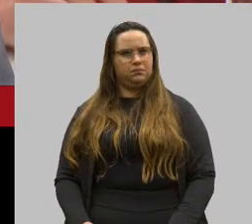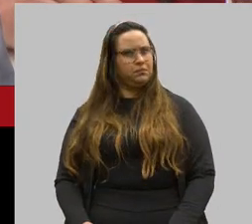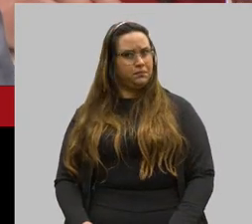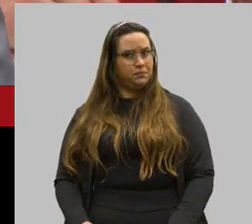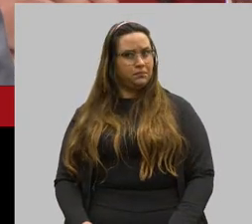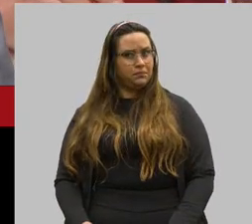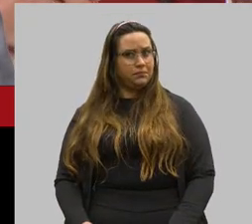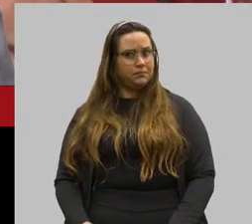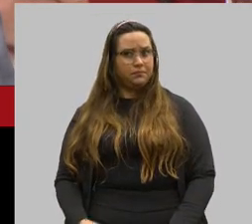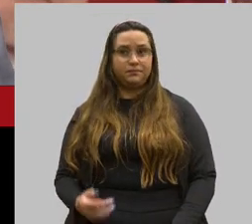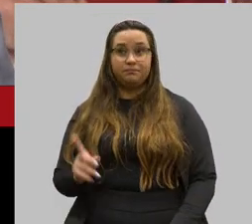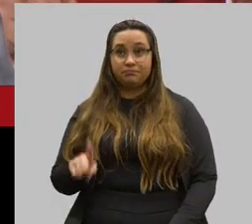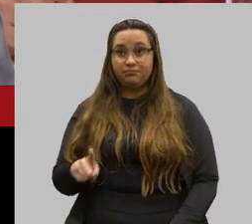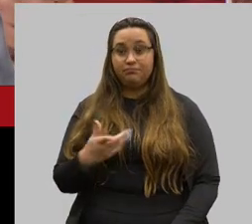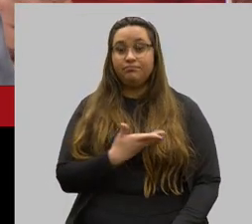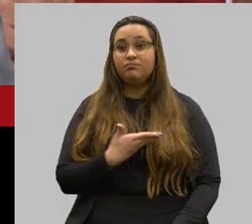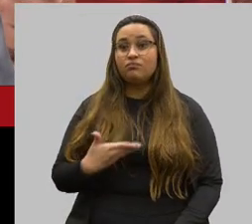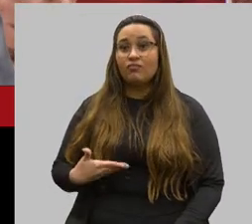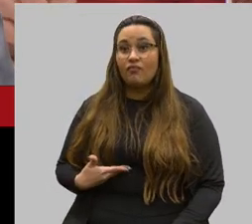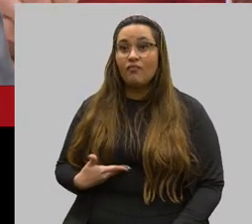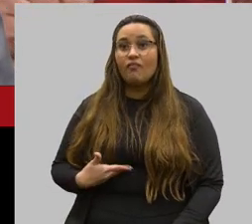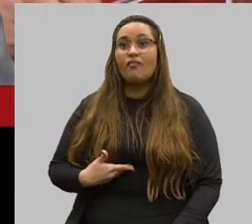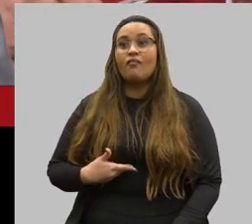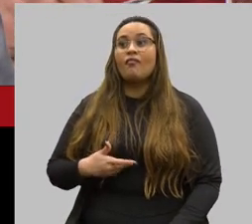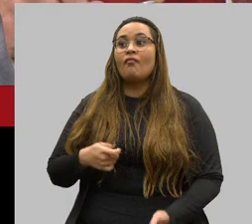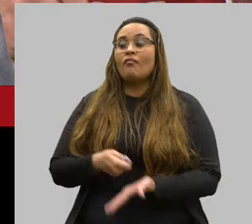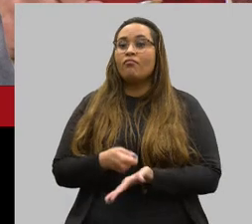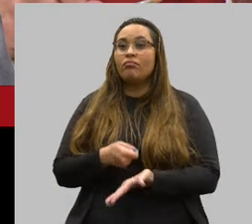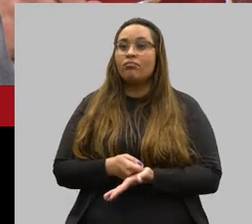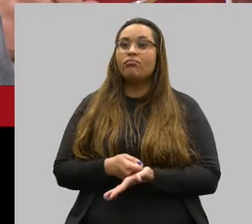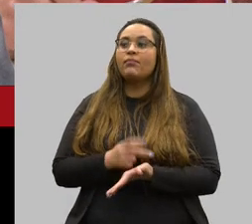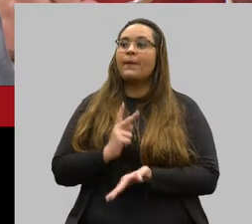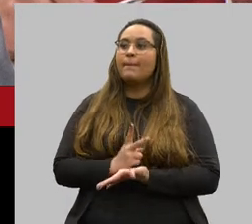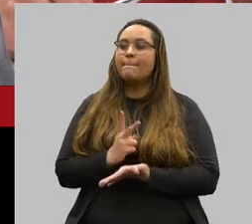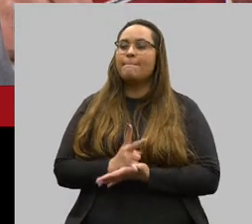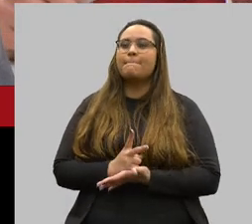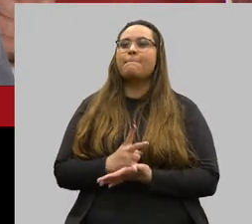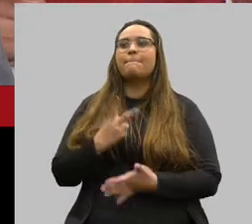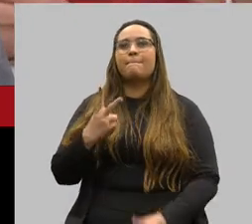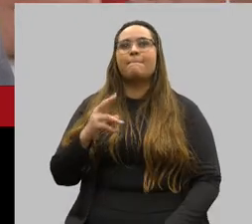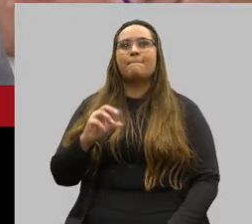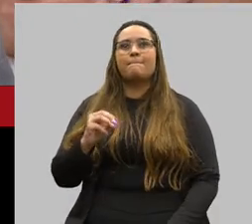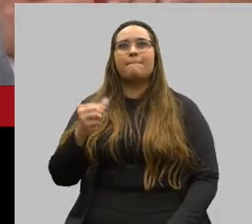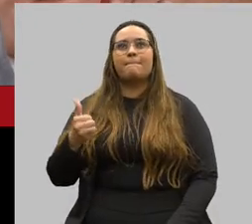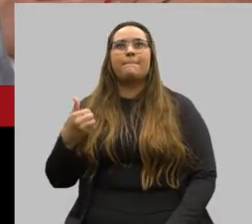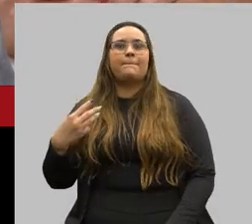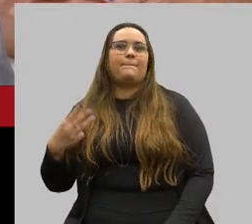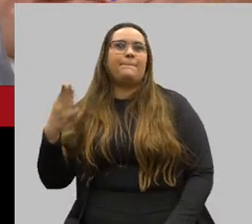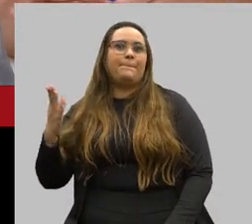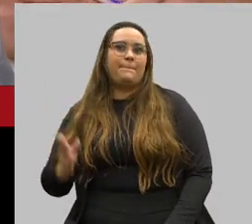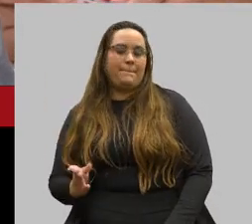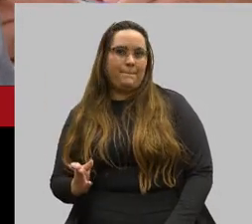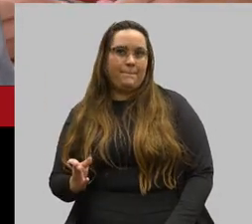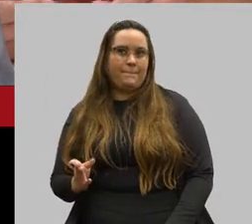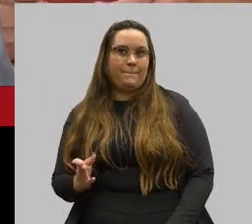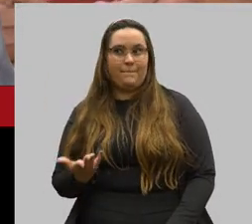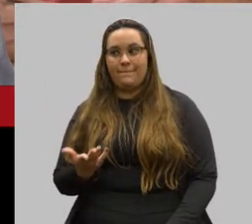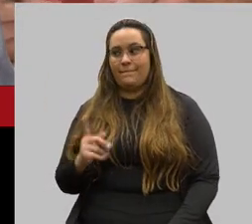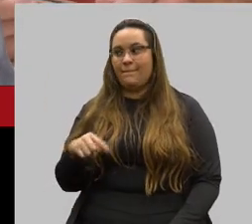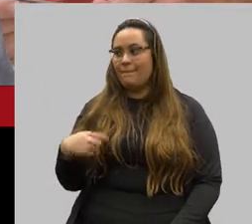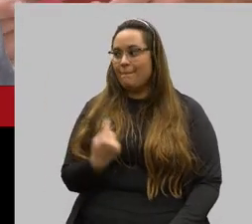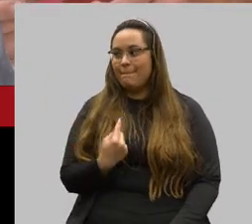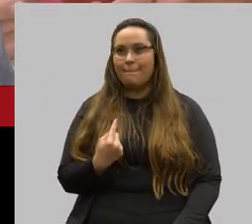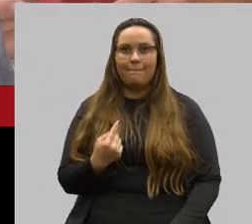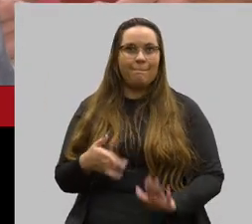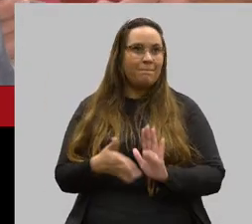ou seja era o governo forçando o descobrimento da própria lei complementar 12923 e enquanto a gente não cobrou com